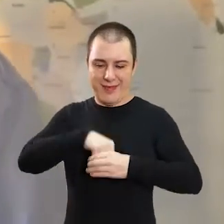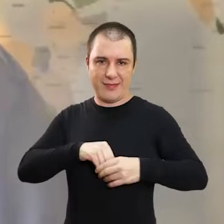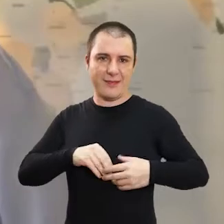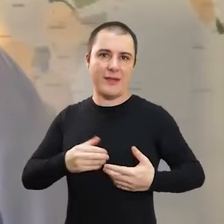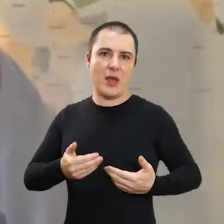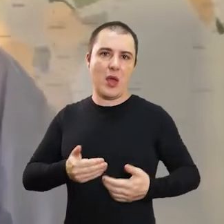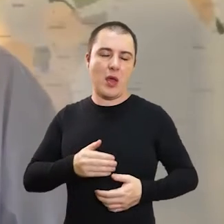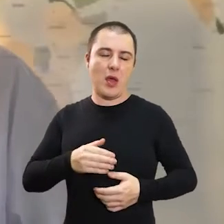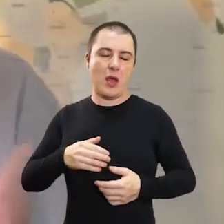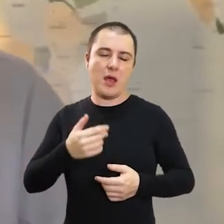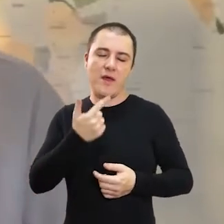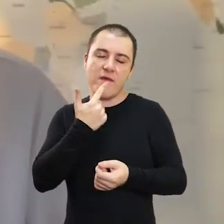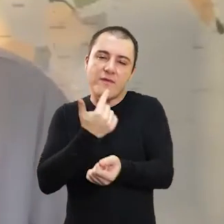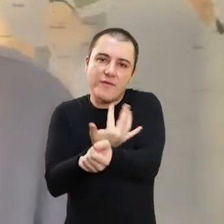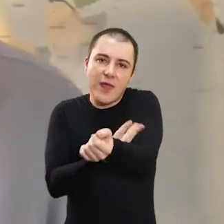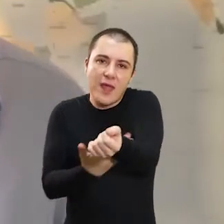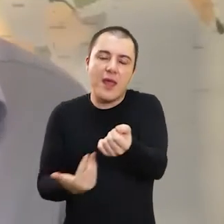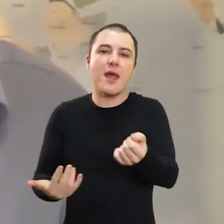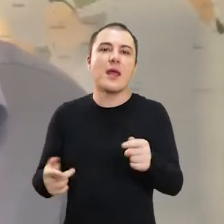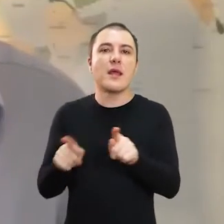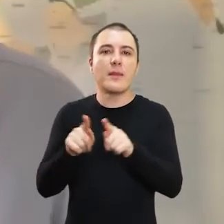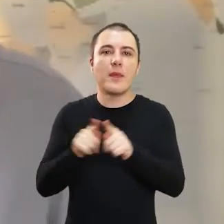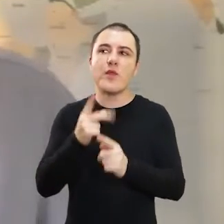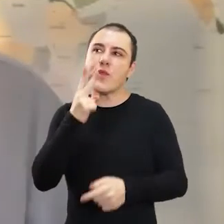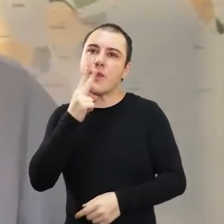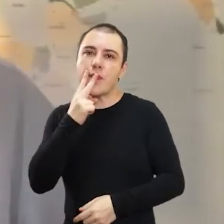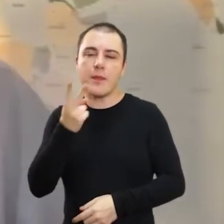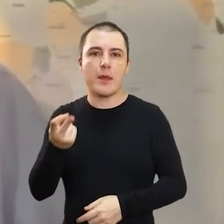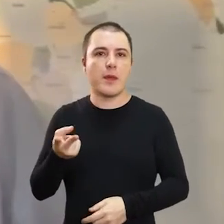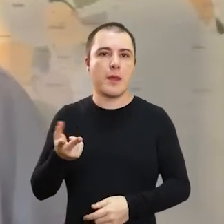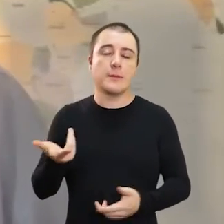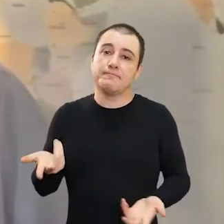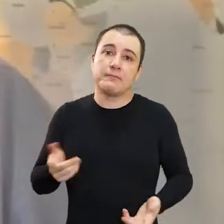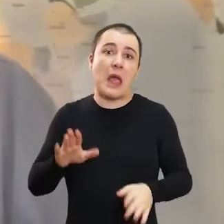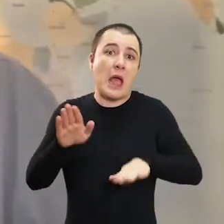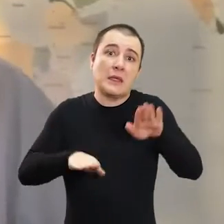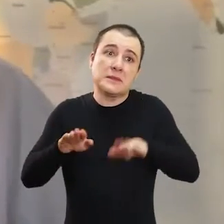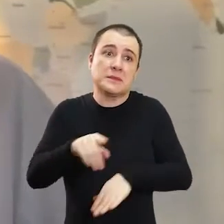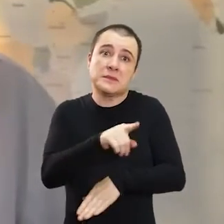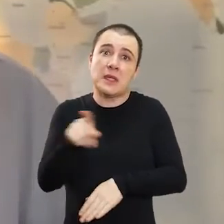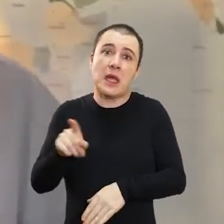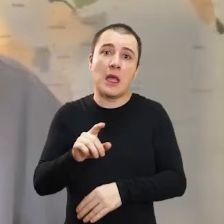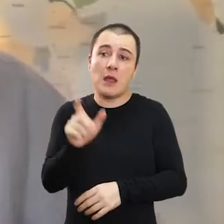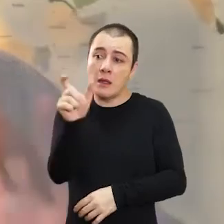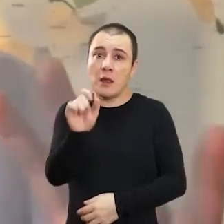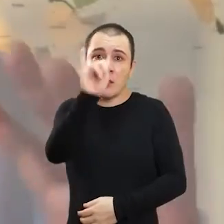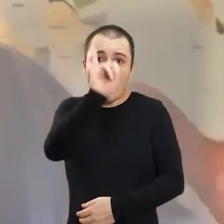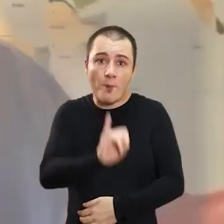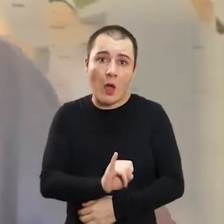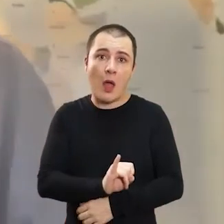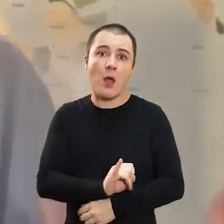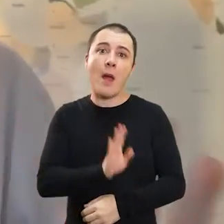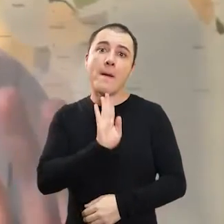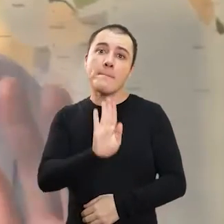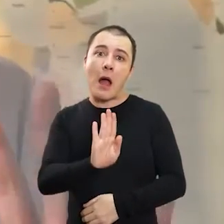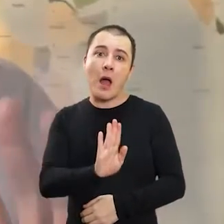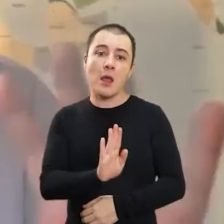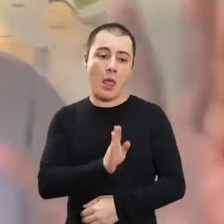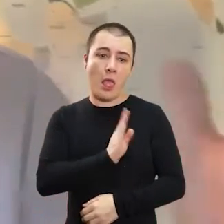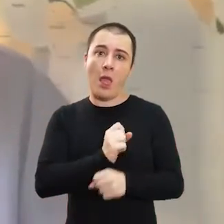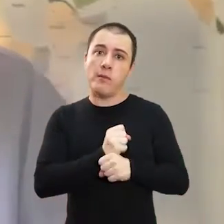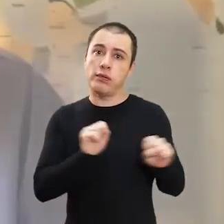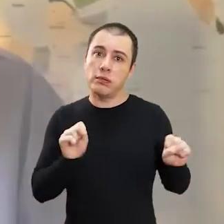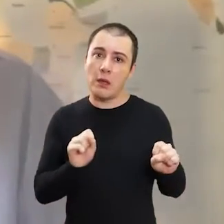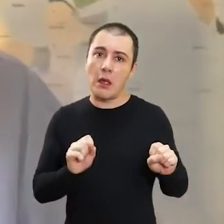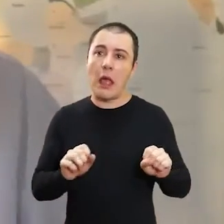infartar, fuma. Mas ao contrário, às vezes você é magrinho, né, não tem nada disso, esportista infarta e o obeso e gordo não infarta, mas você está num grupo